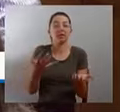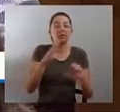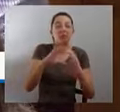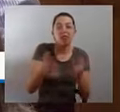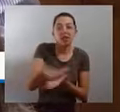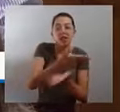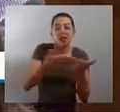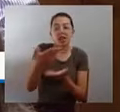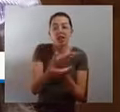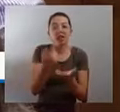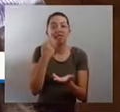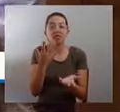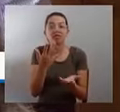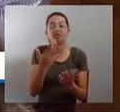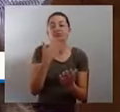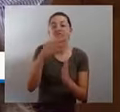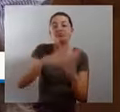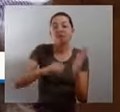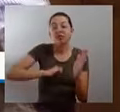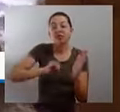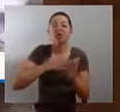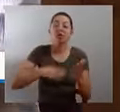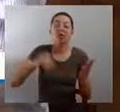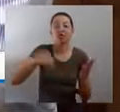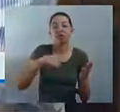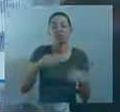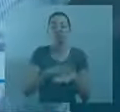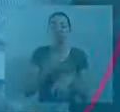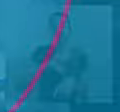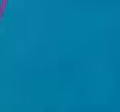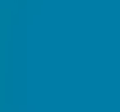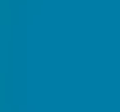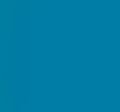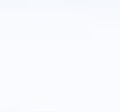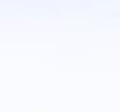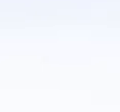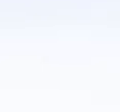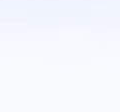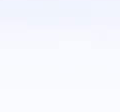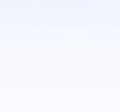querem, se gostam dos nossos requerimentos ou não, porque nós assim ficamos um bocadinho baralhados. Muito obrigado, Sr. Presidente.